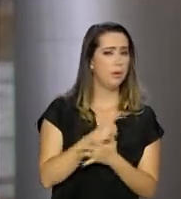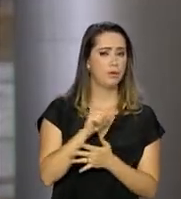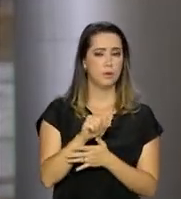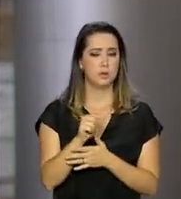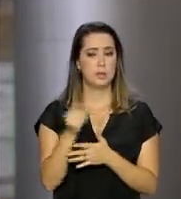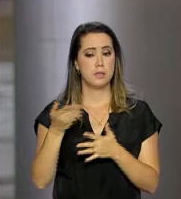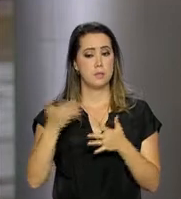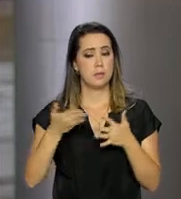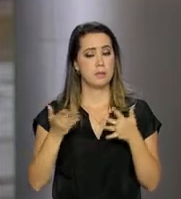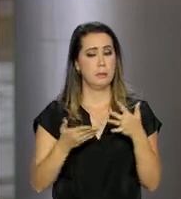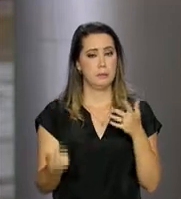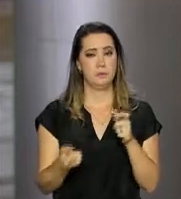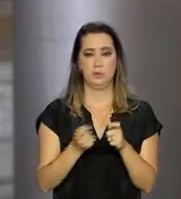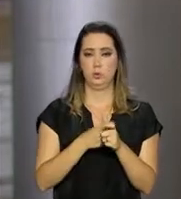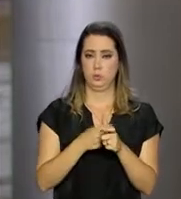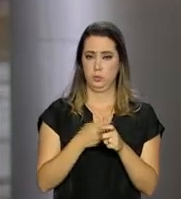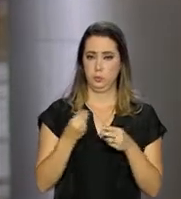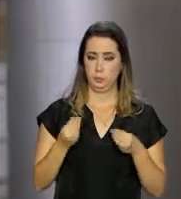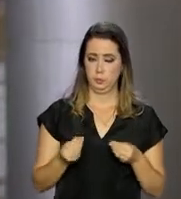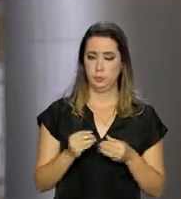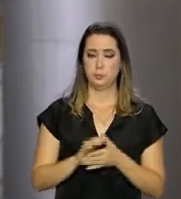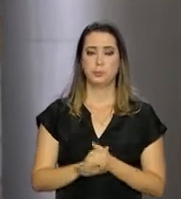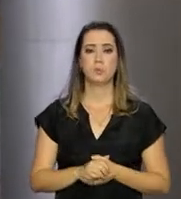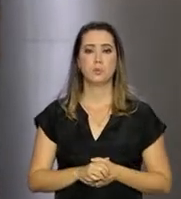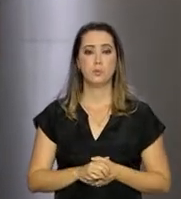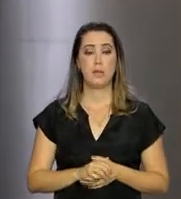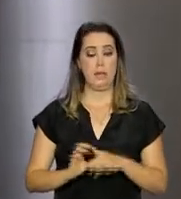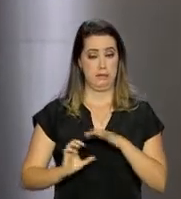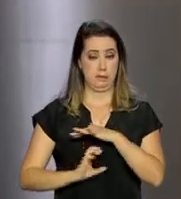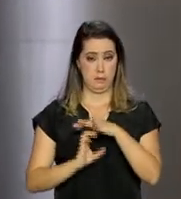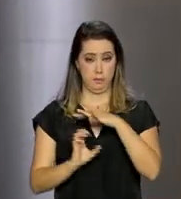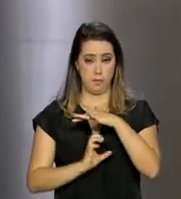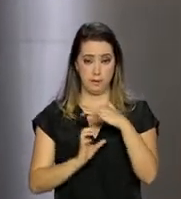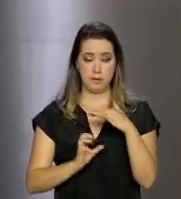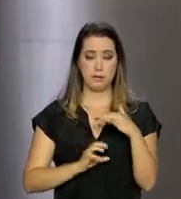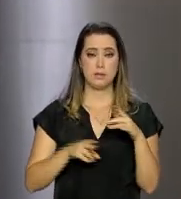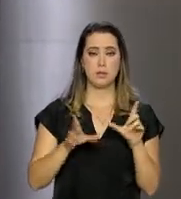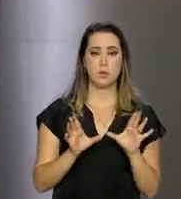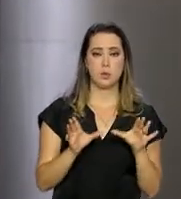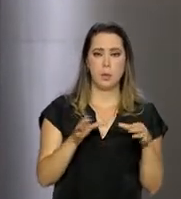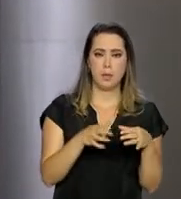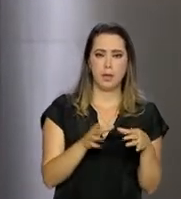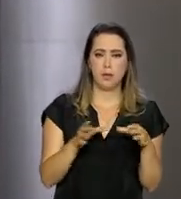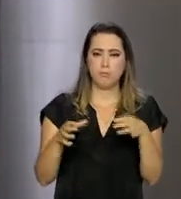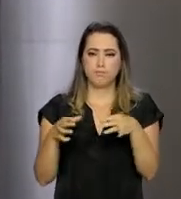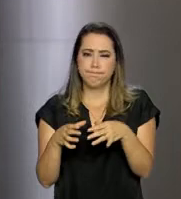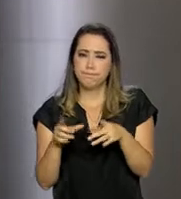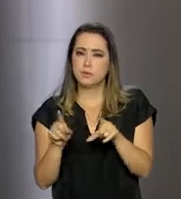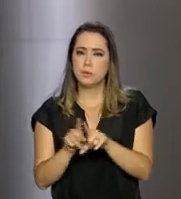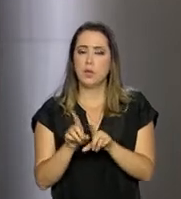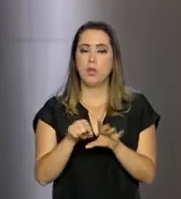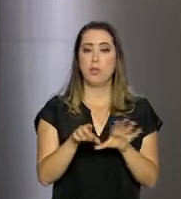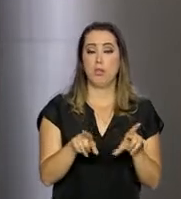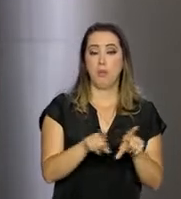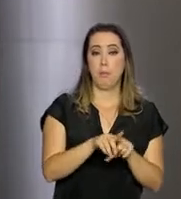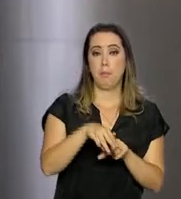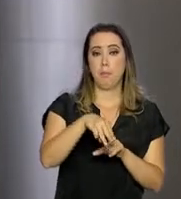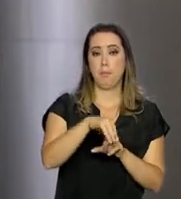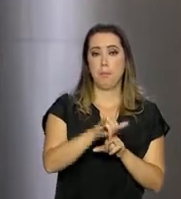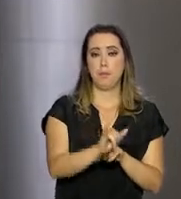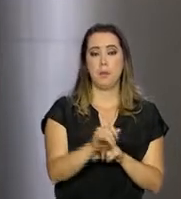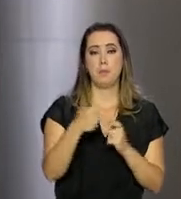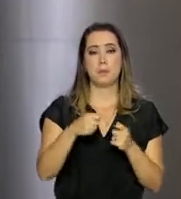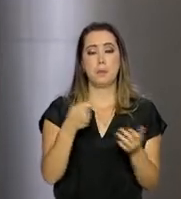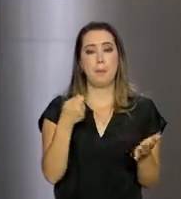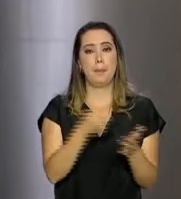financiamento e parcelamento dessas dívidas as micro e pequenas empresas incluindo os microempreendedores individuais vão ter de